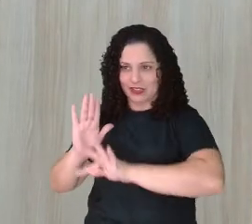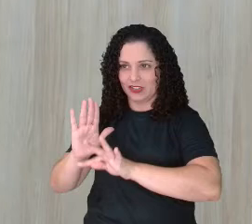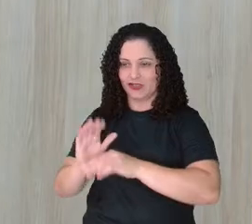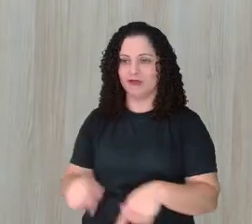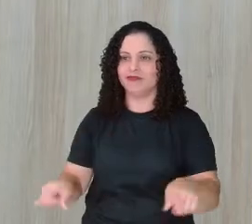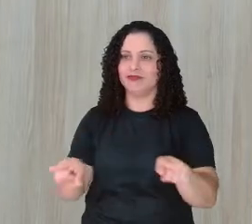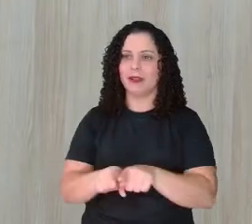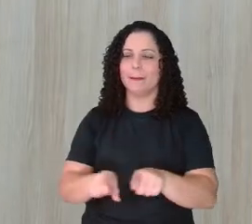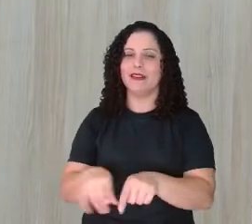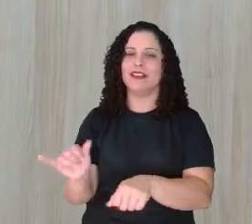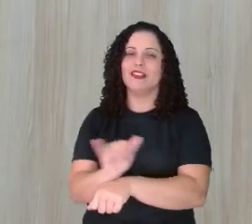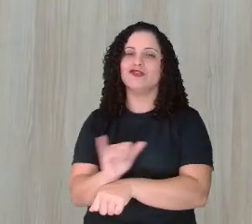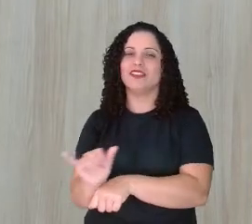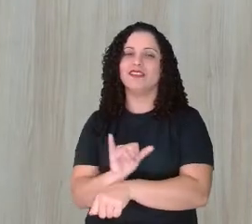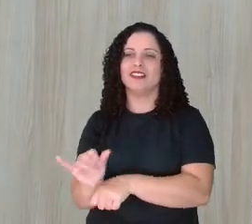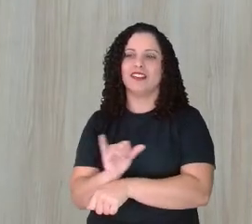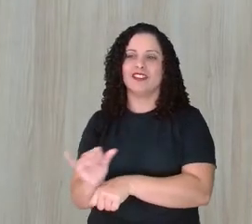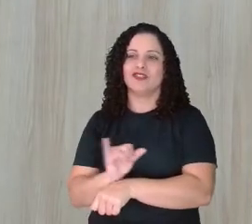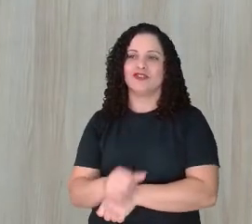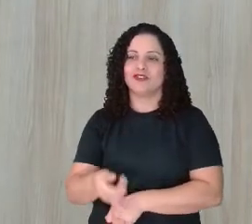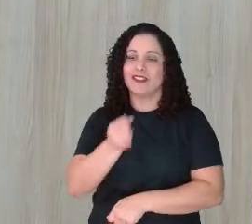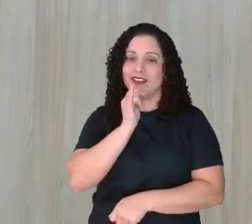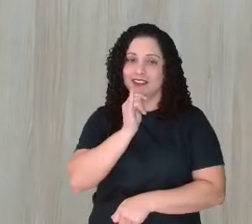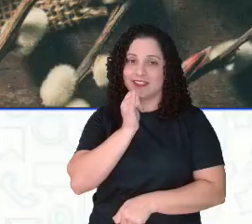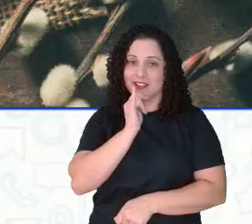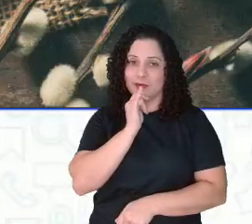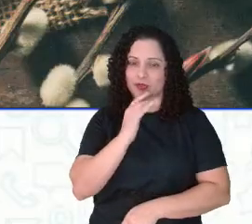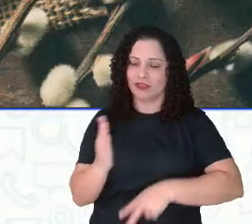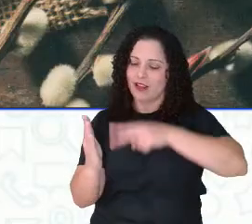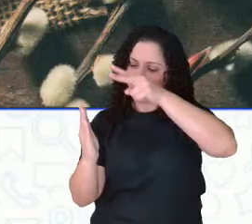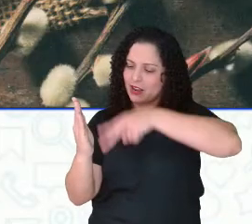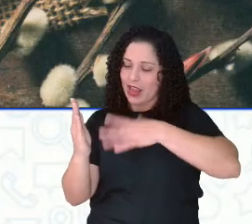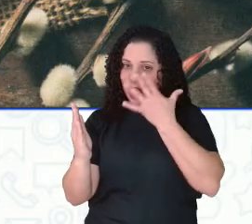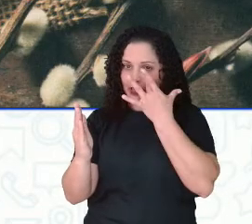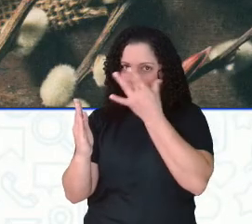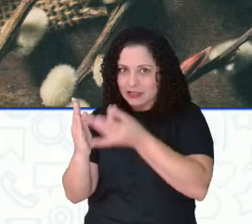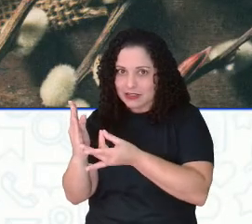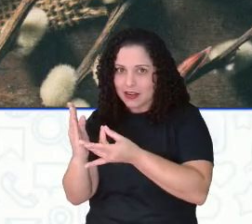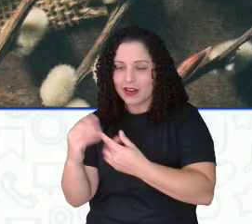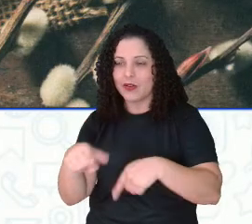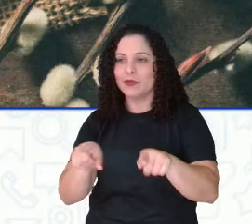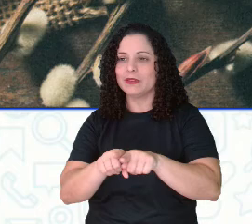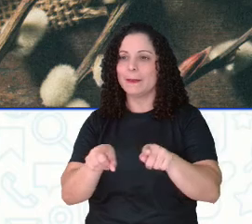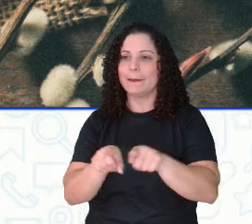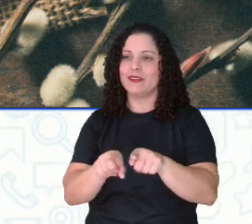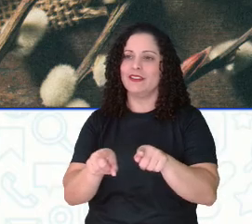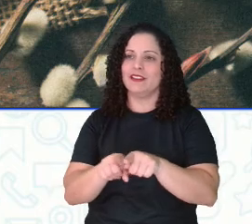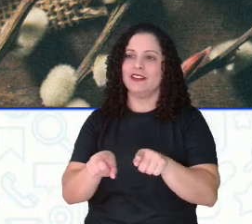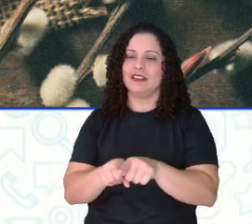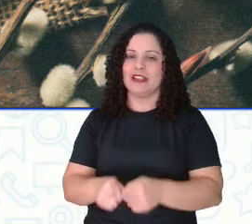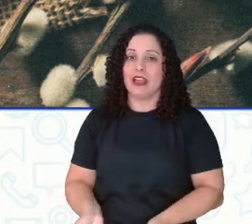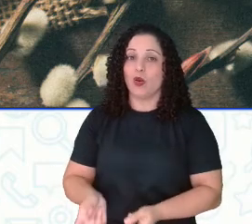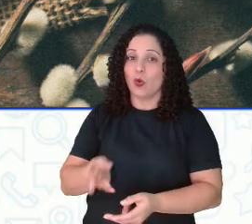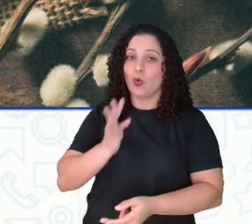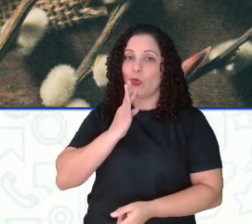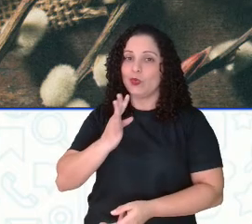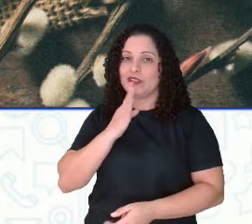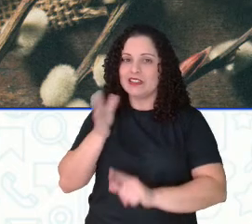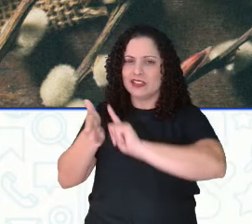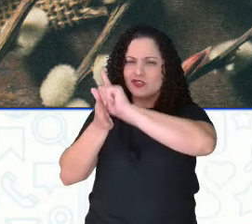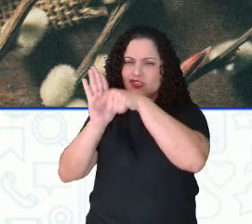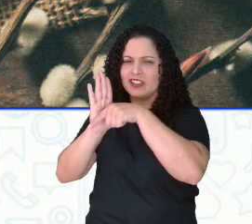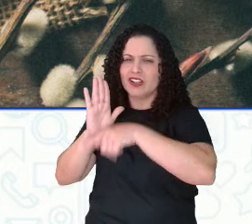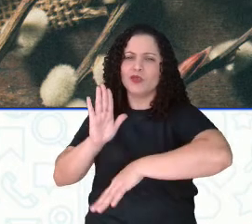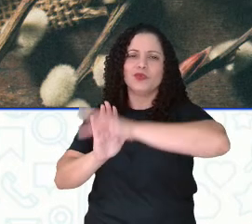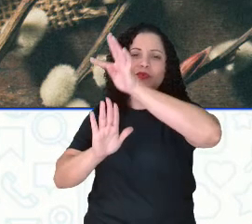algumas estratégias, por exemplo, ó, leia com atenção, reconheça o gênero textual. Que gênero